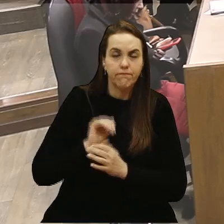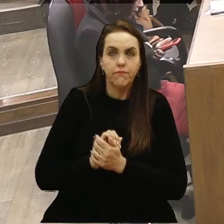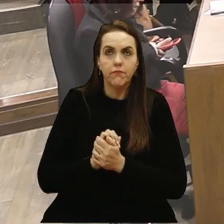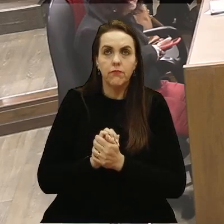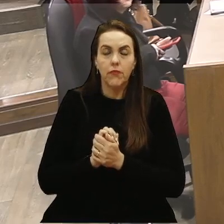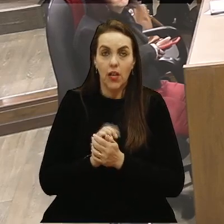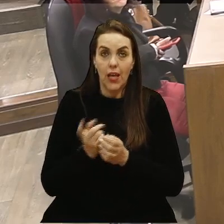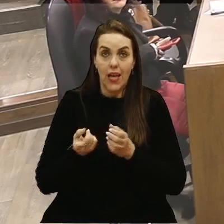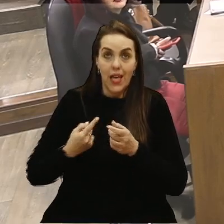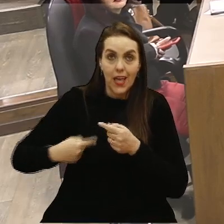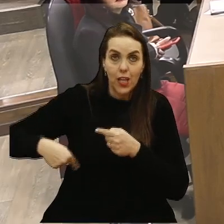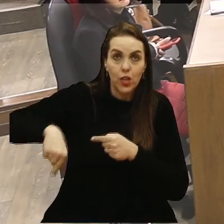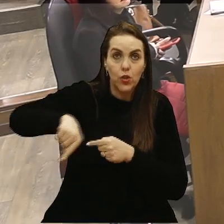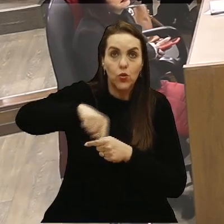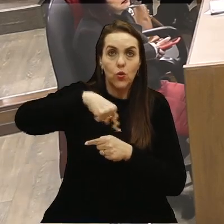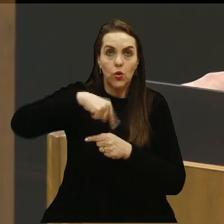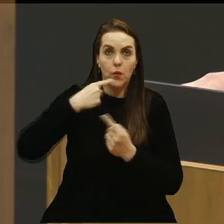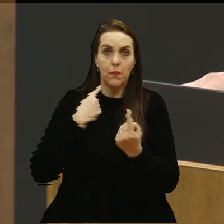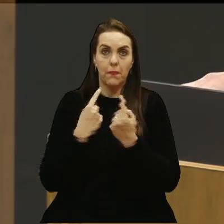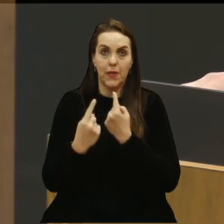perimetral seria lá na Rua das